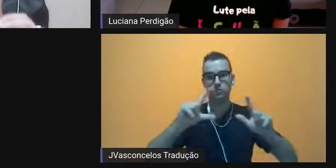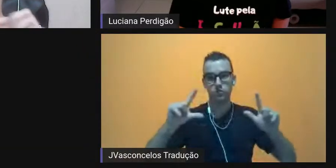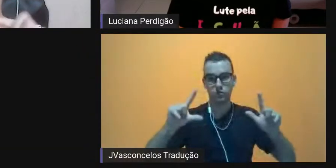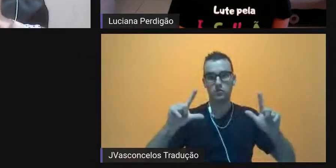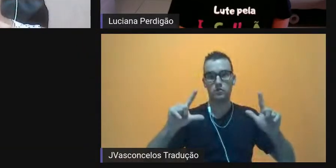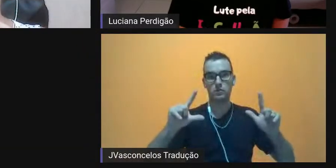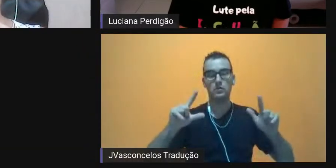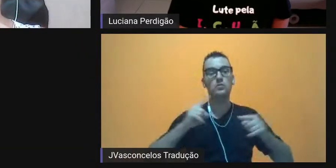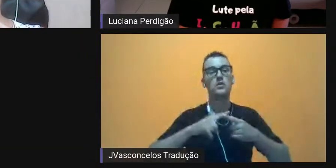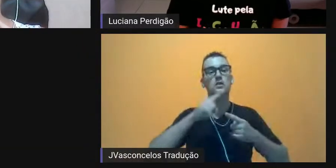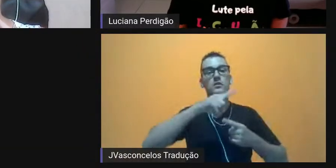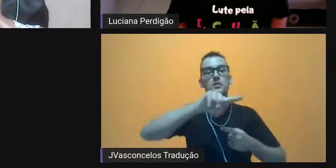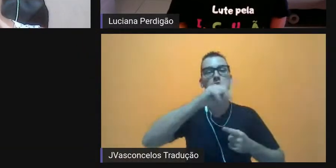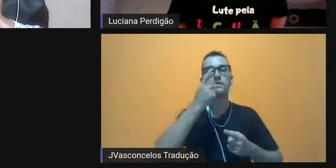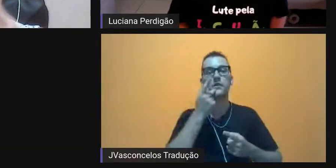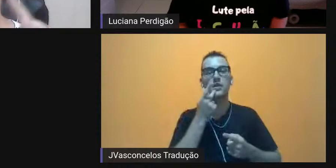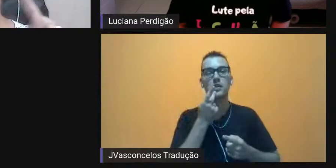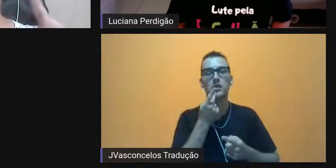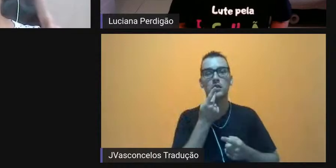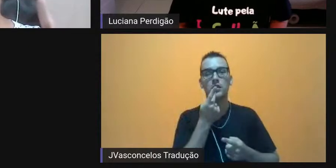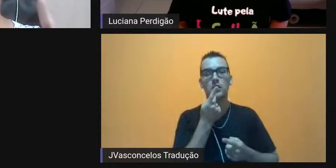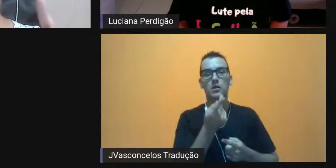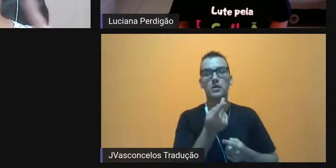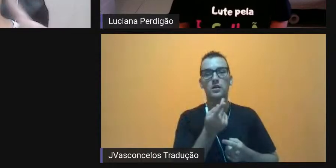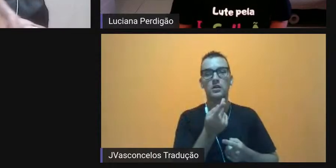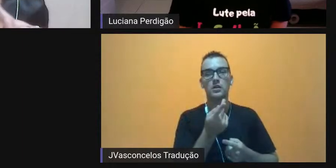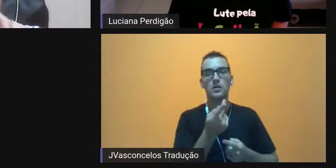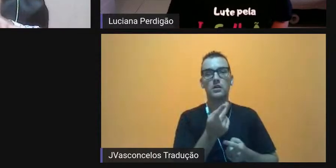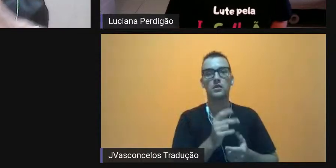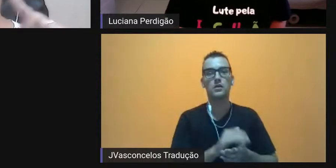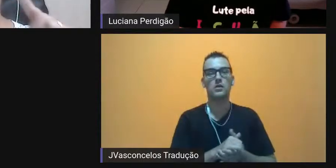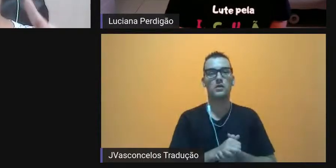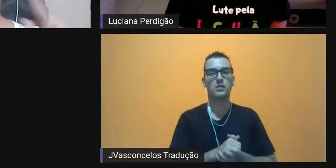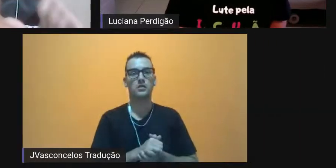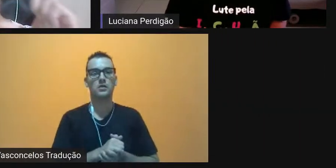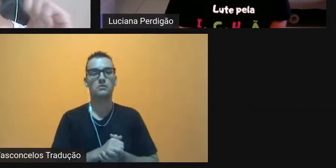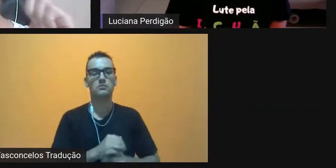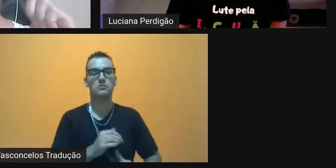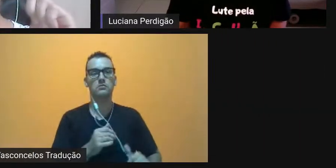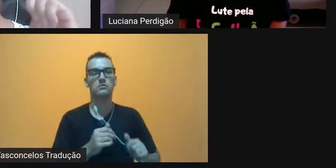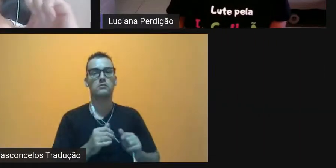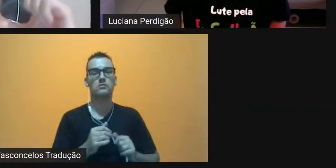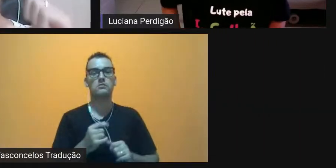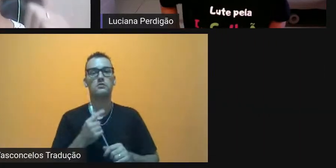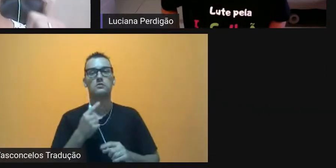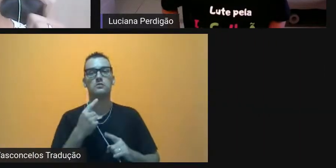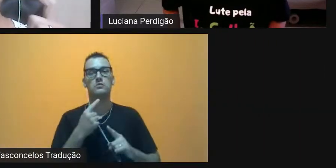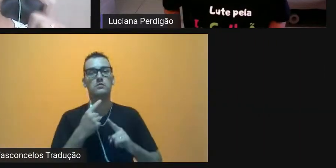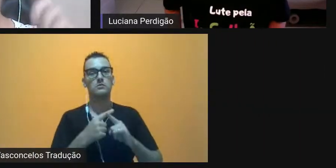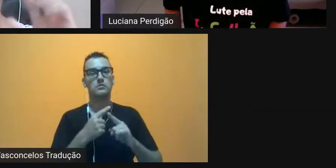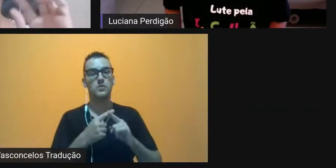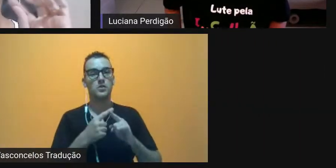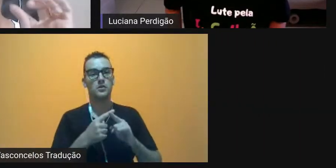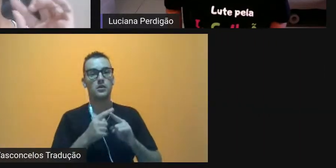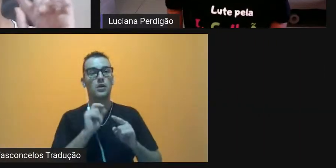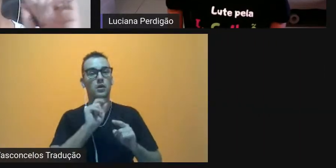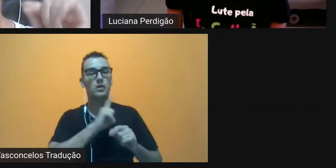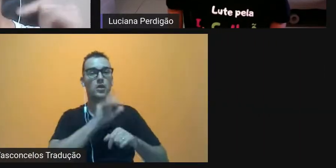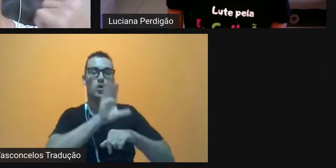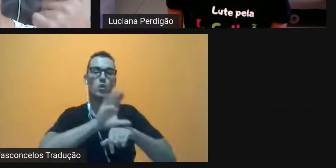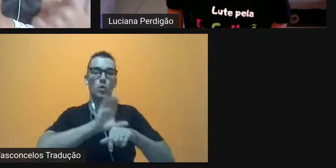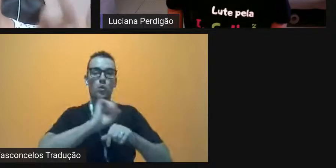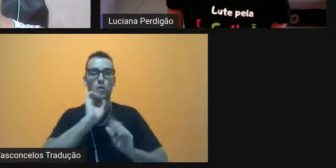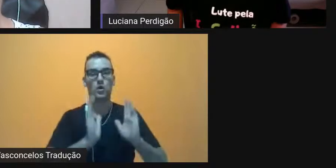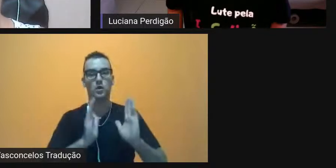falou sobre a adesão, né, dos alunos durante o curso em si, que era um período